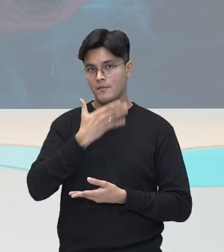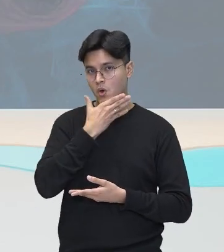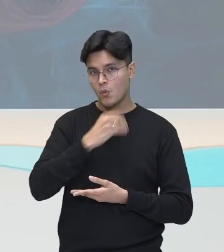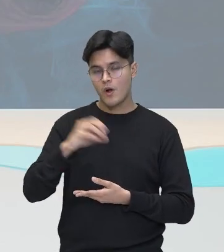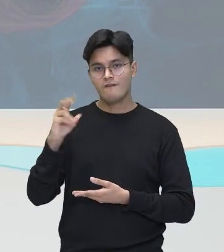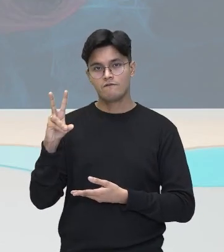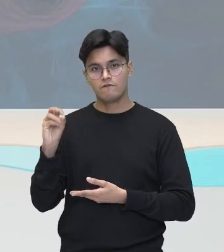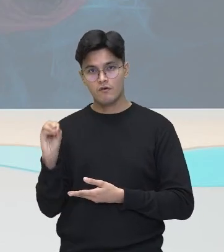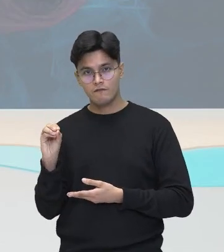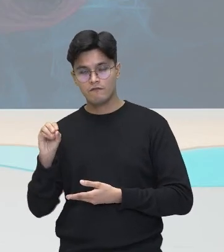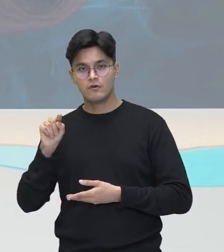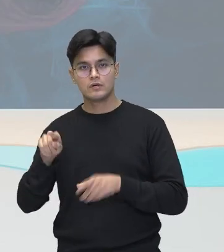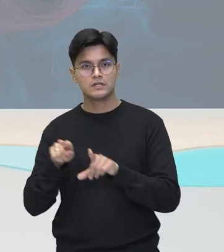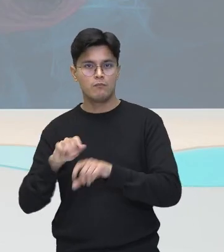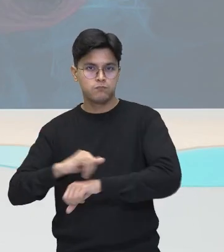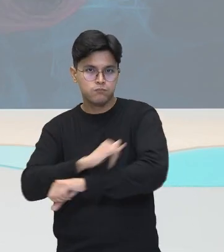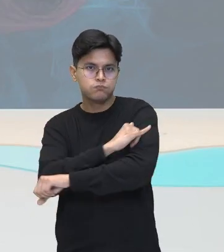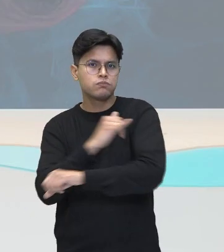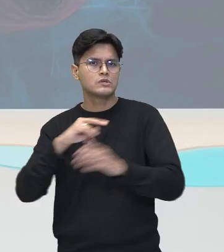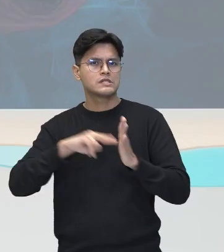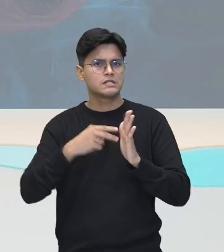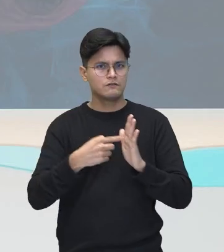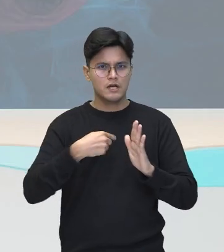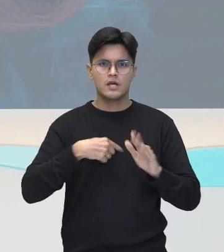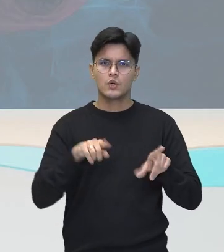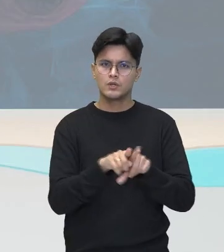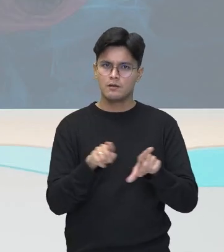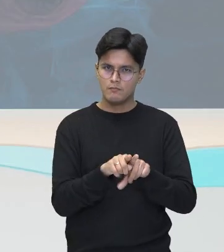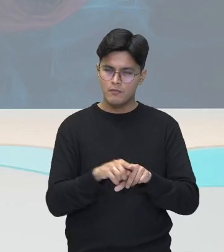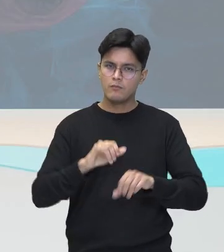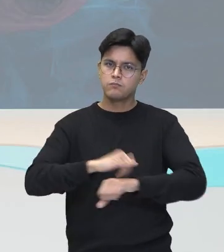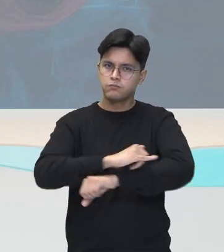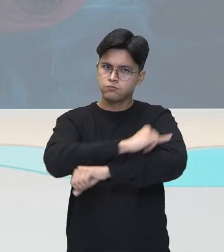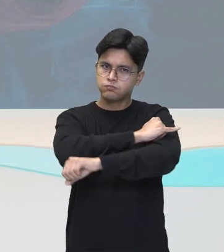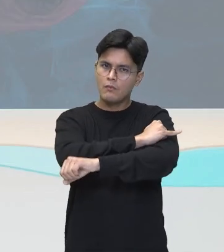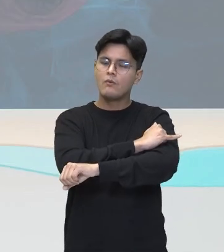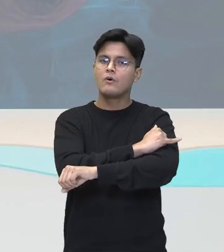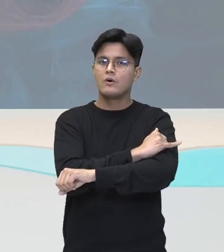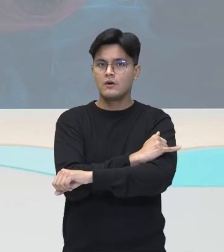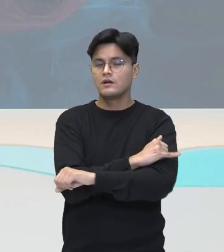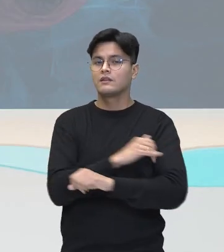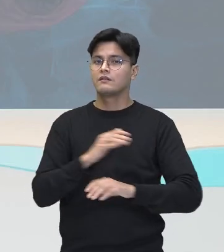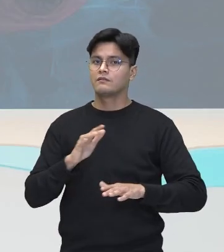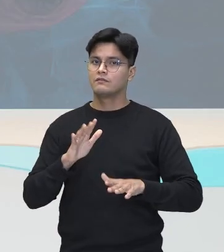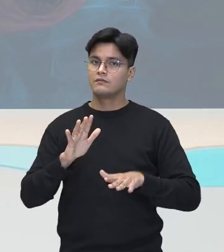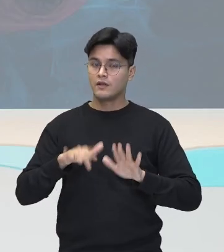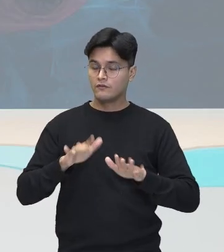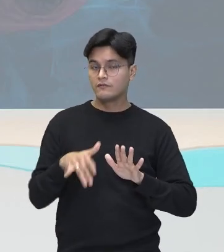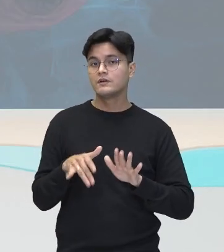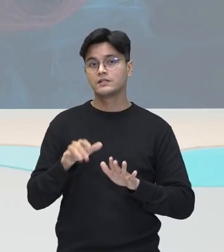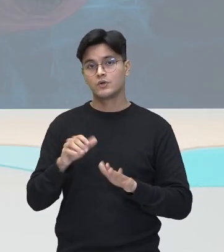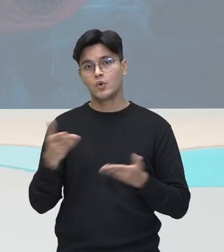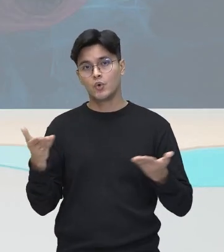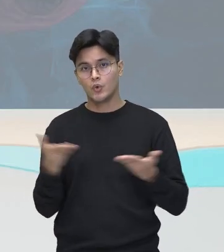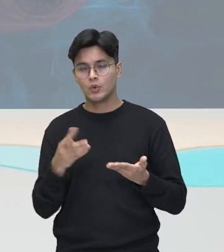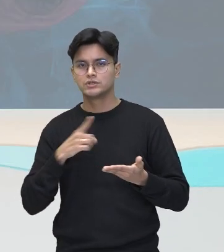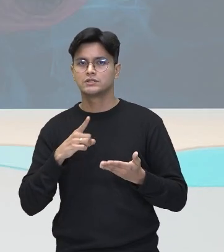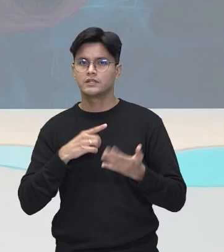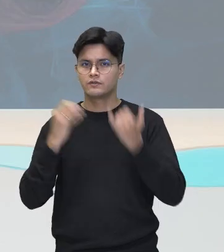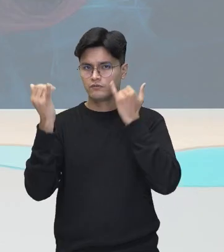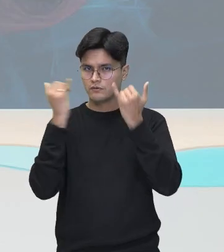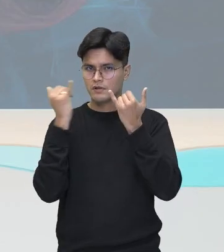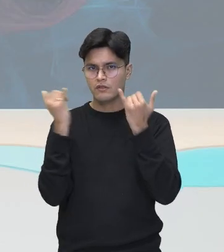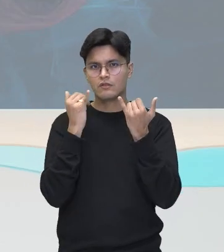pai eu também vou ser um obeso. Você pode ter uma certa dificuldade, mas hoje em dia, né, nós temos informações